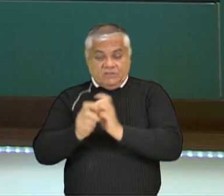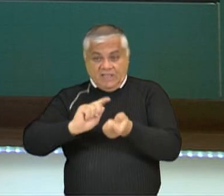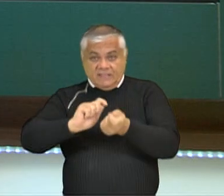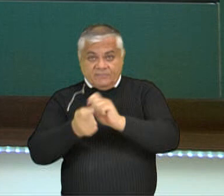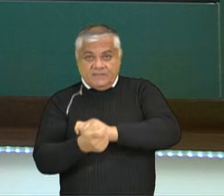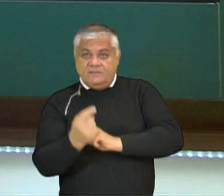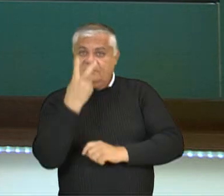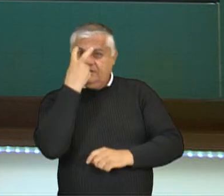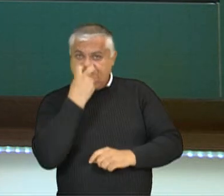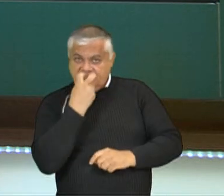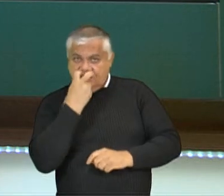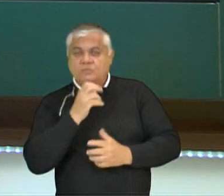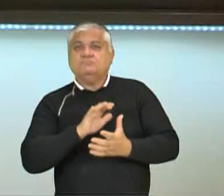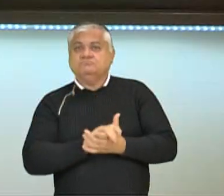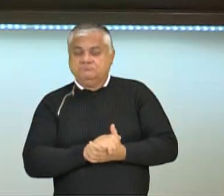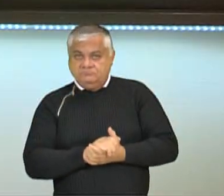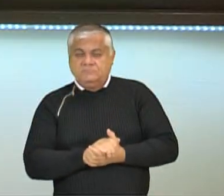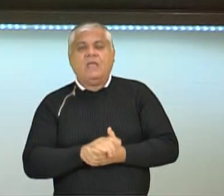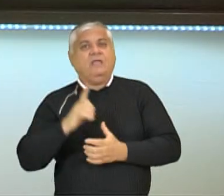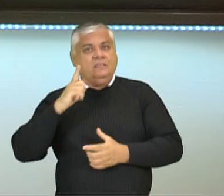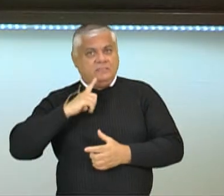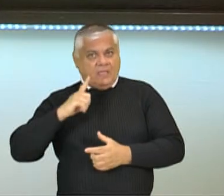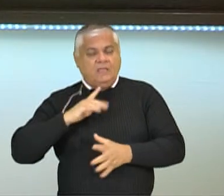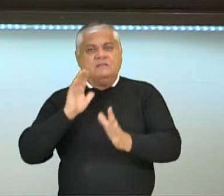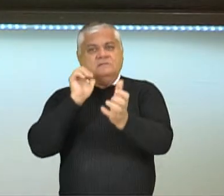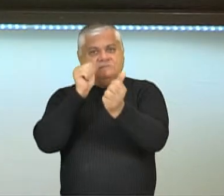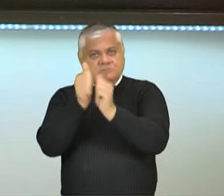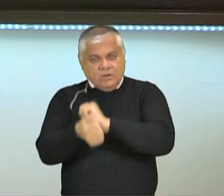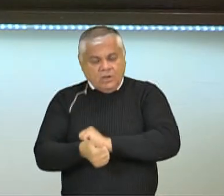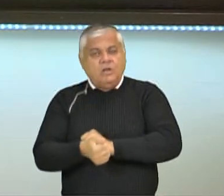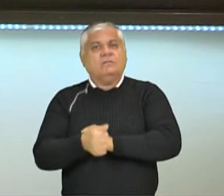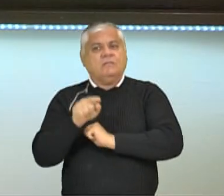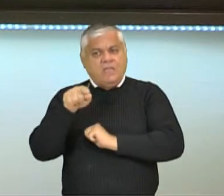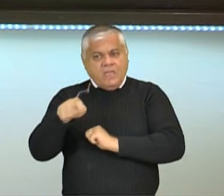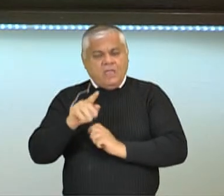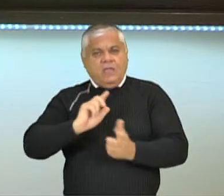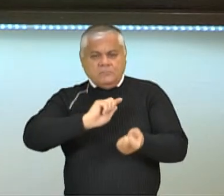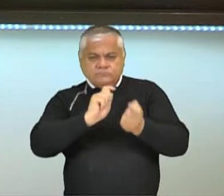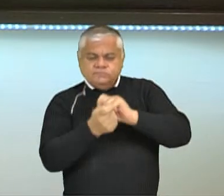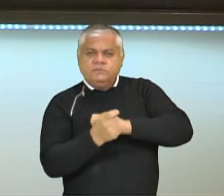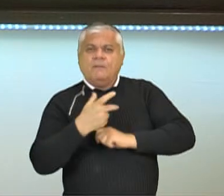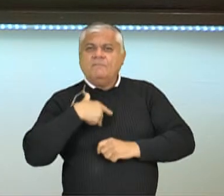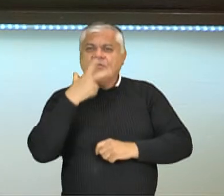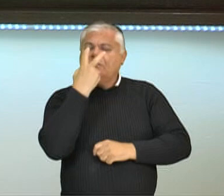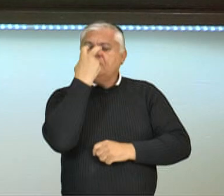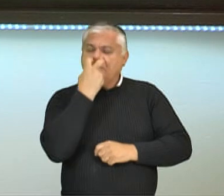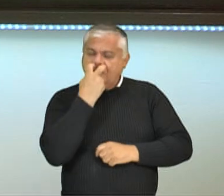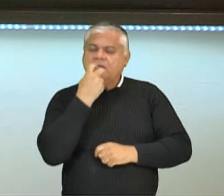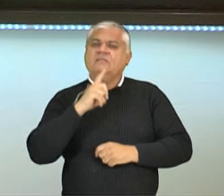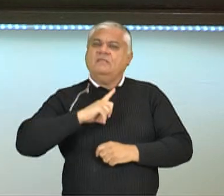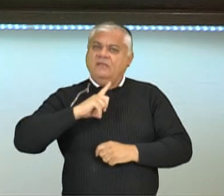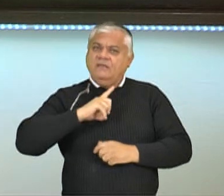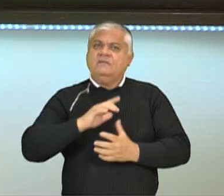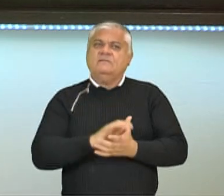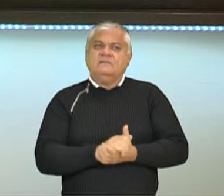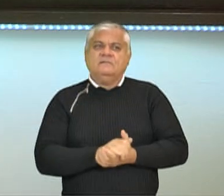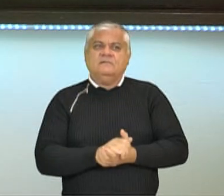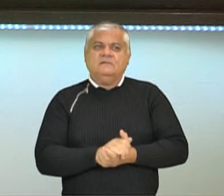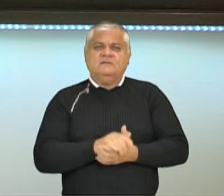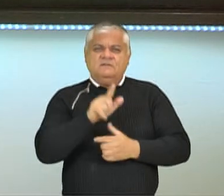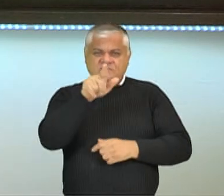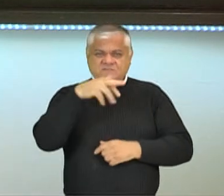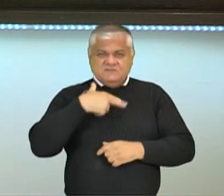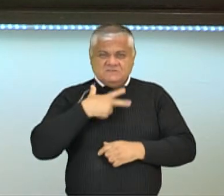para cegos? Então vocês sabiam que existe um esporte em que é adaptado para as pessoas cegas? Você acha